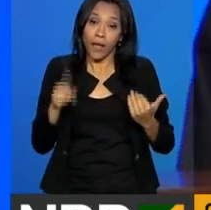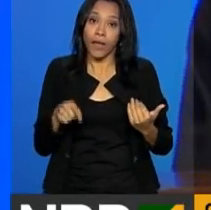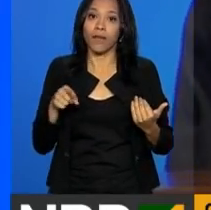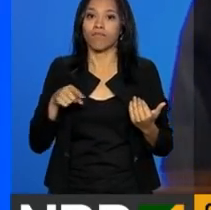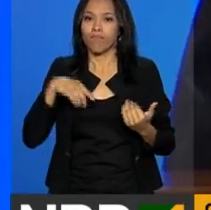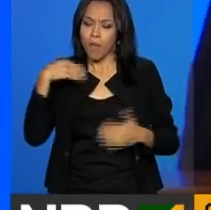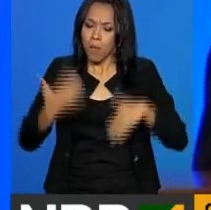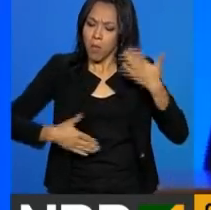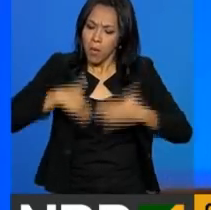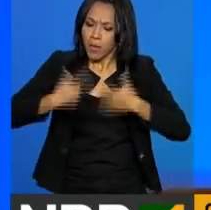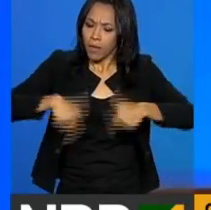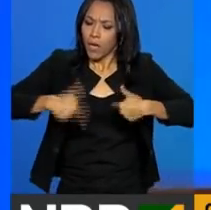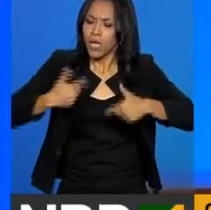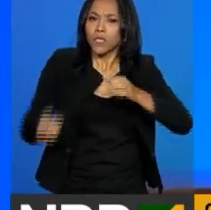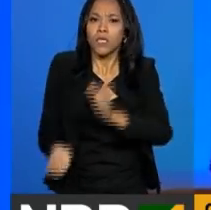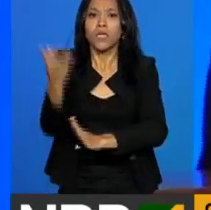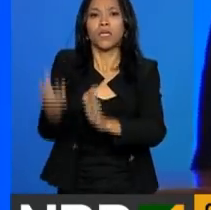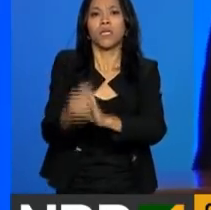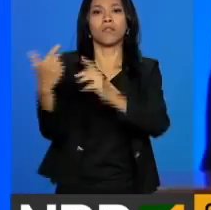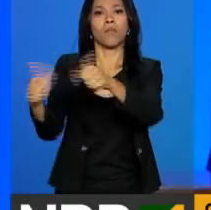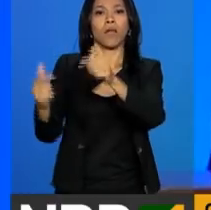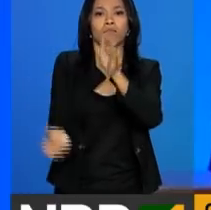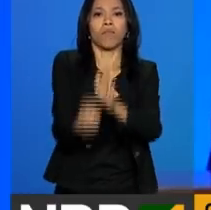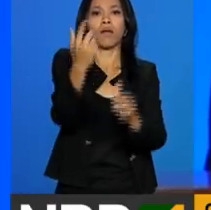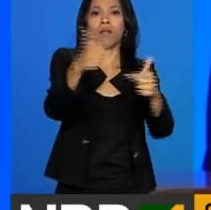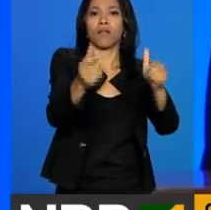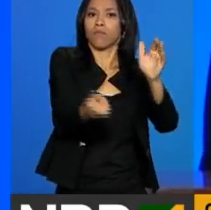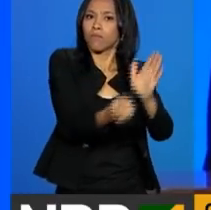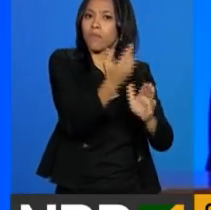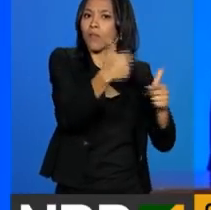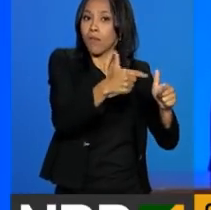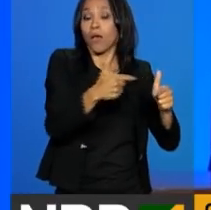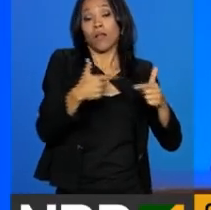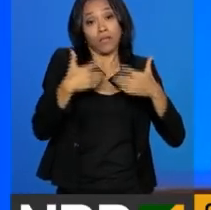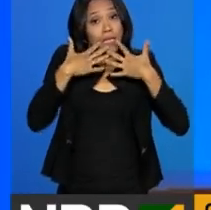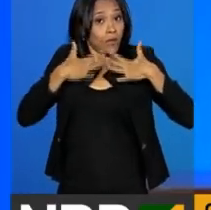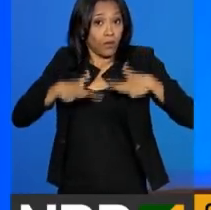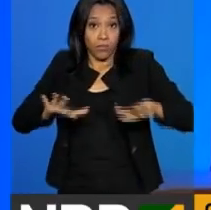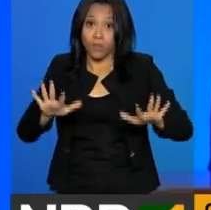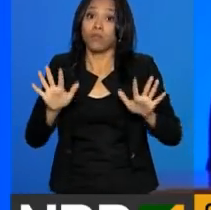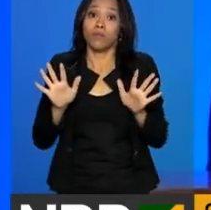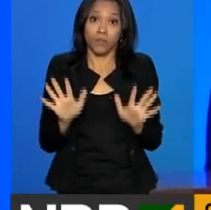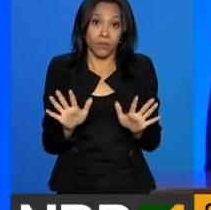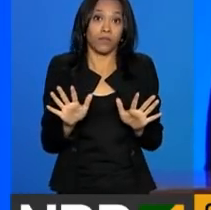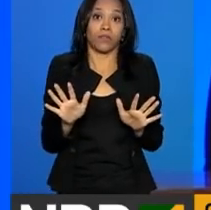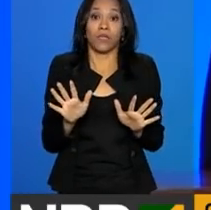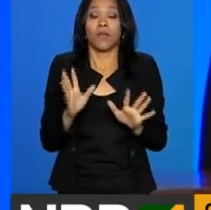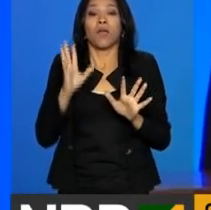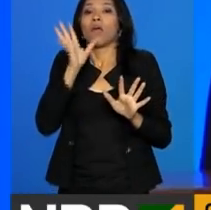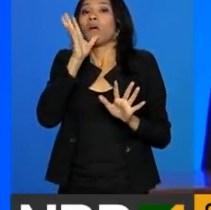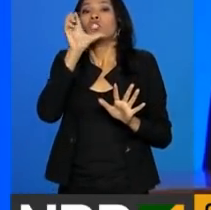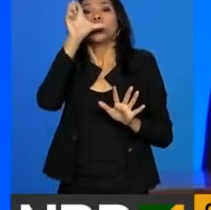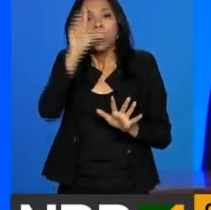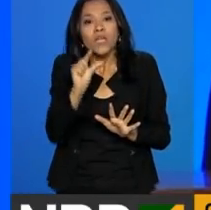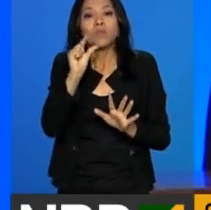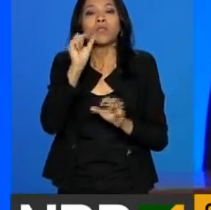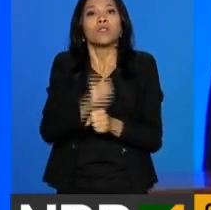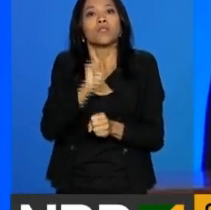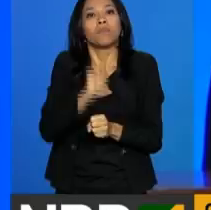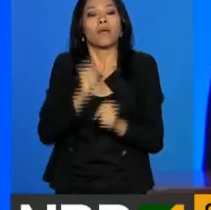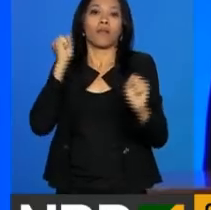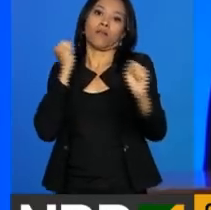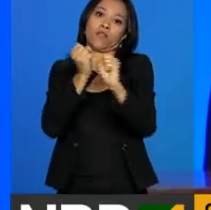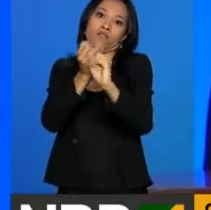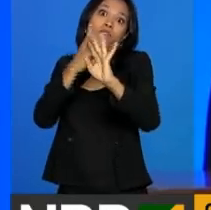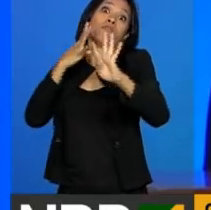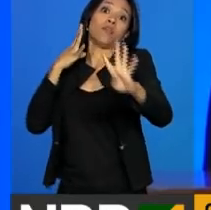e criando empregos e naturalmente - tempo em filas é até convenhamos interessante